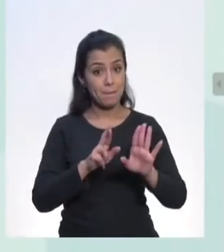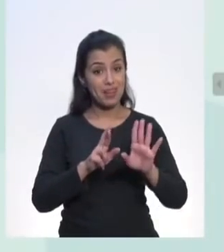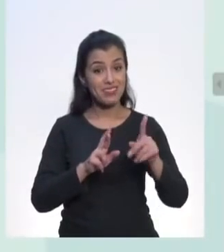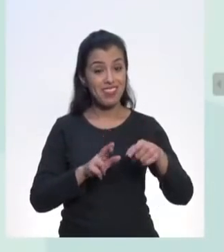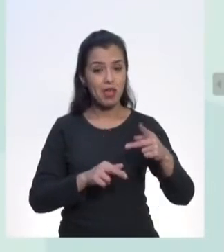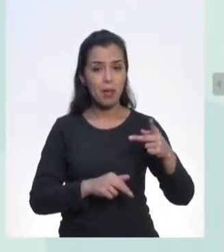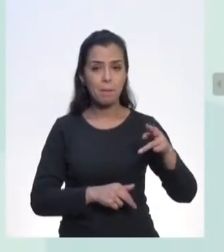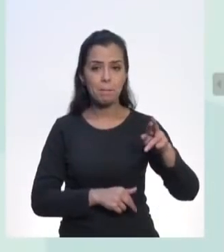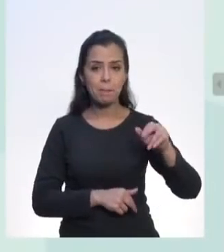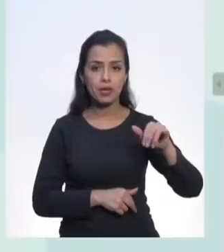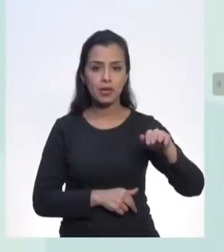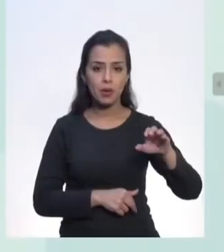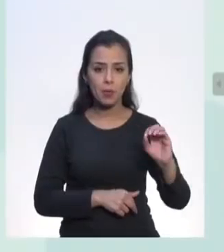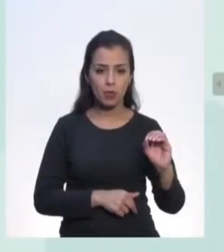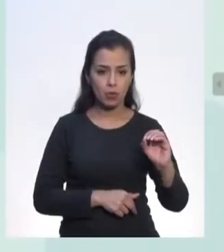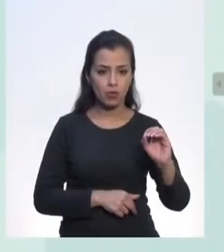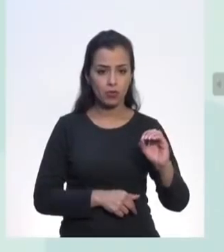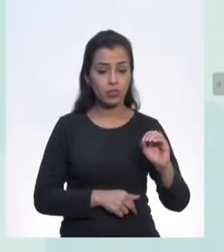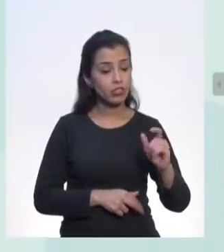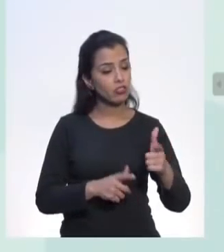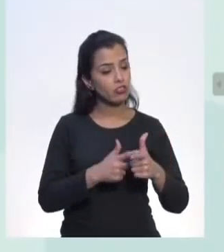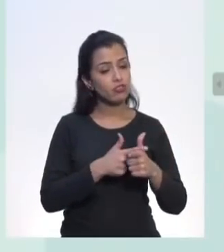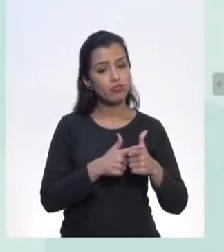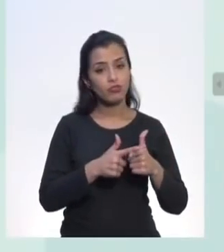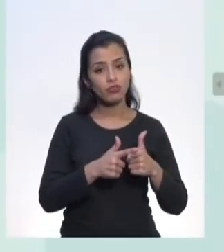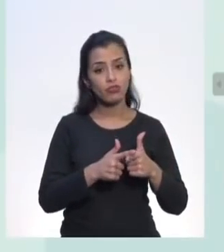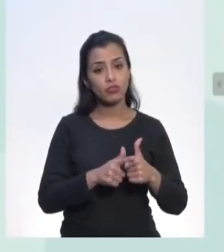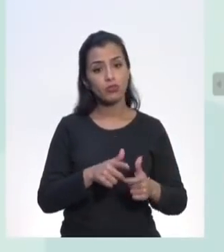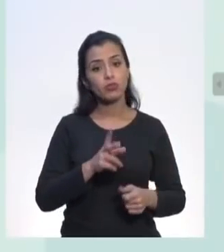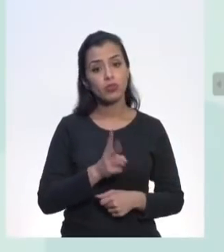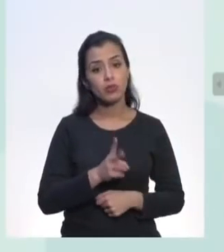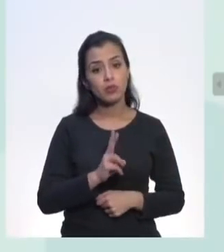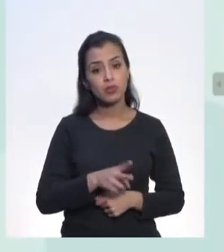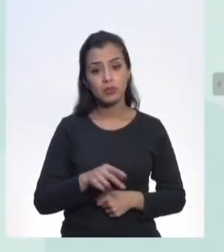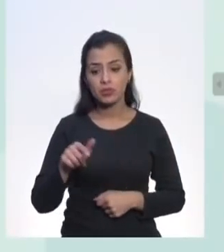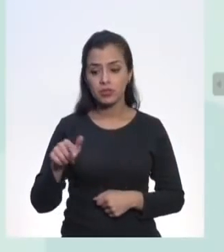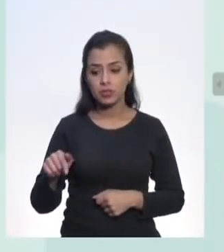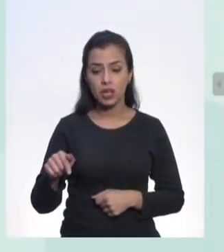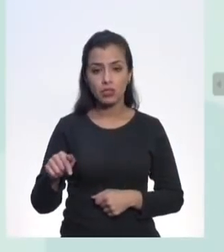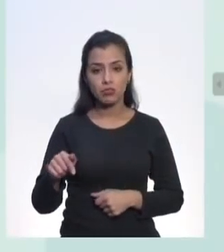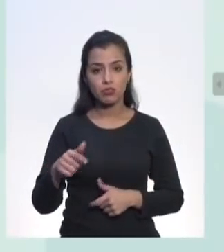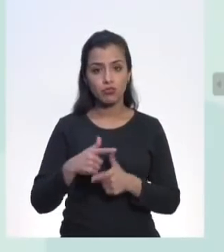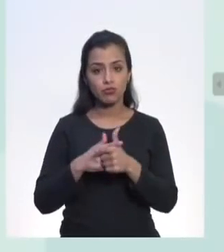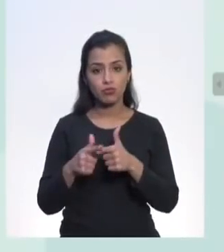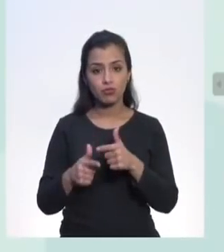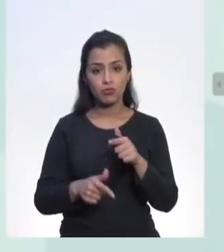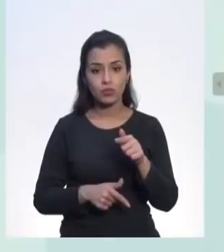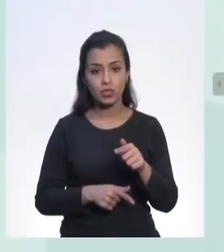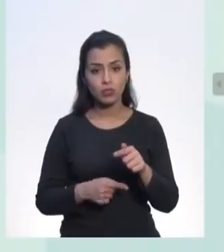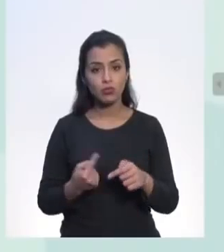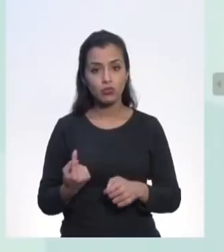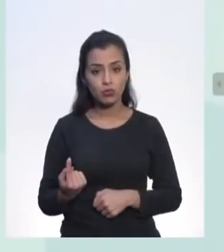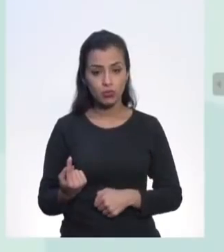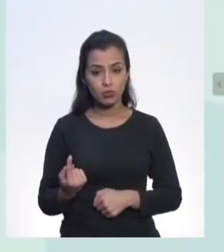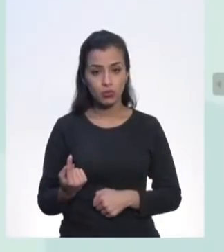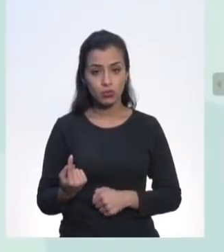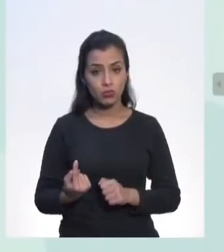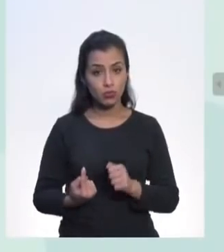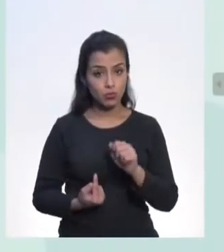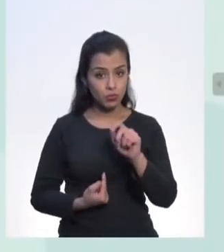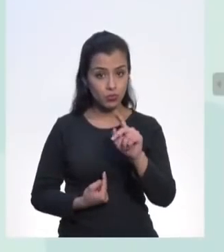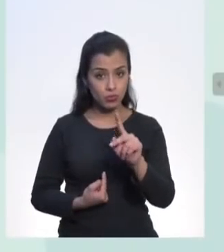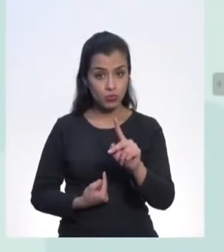primo. Então, um primo só pode ser dividido por ele mesmo. 7 dividido por 7, 1.